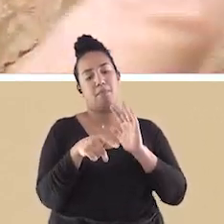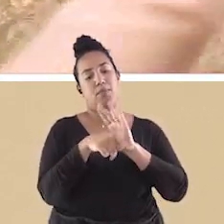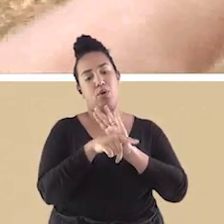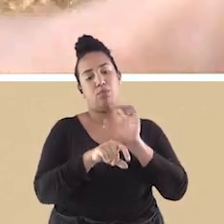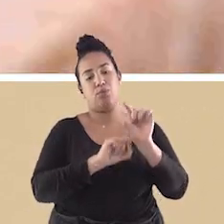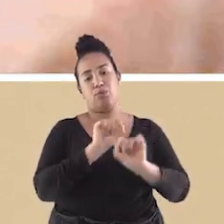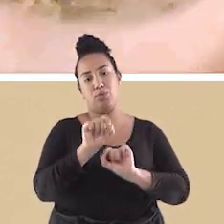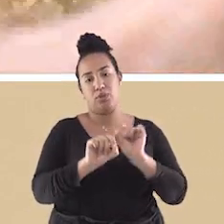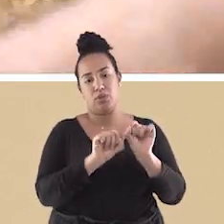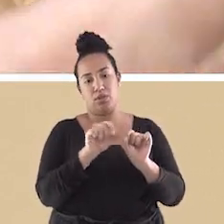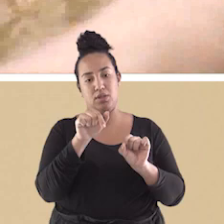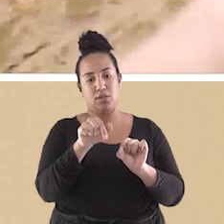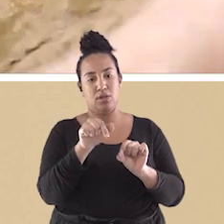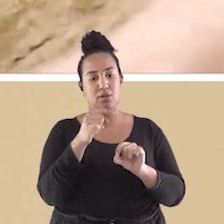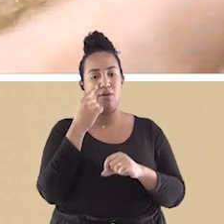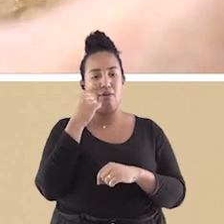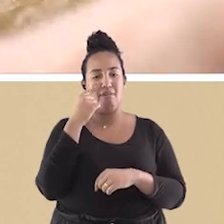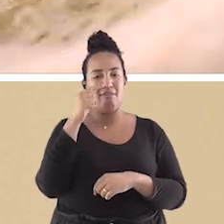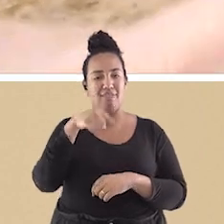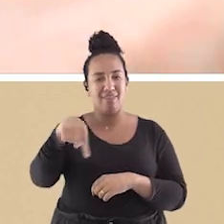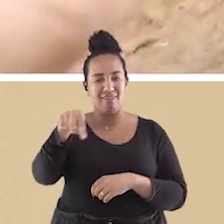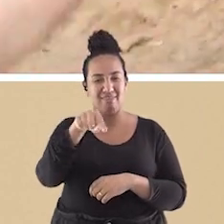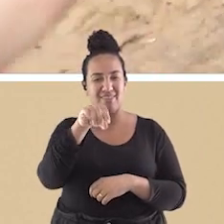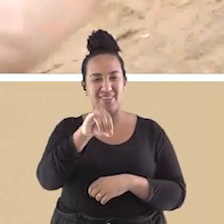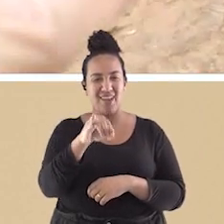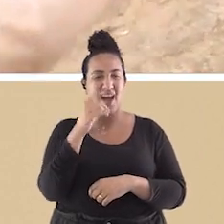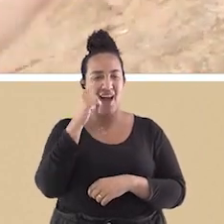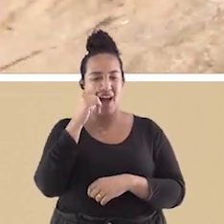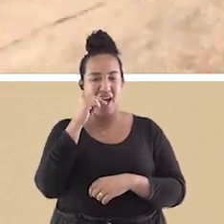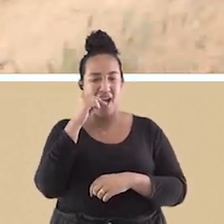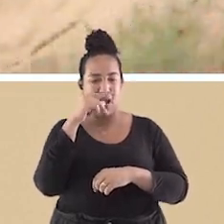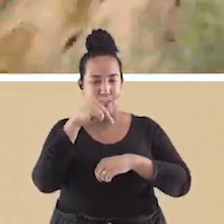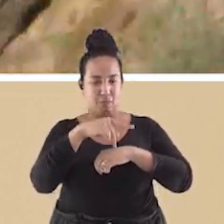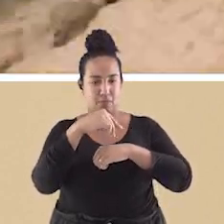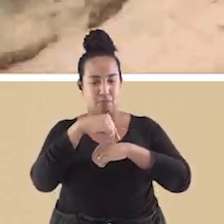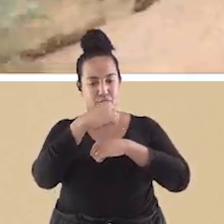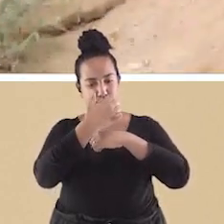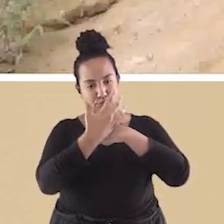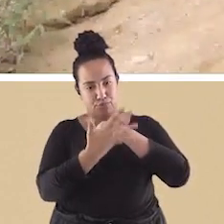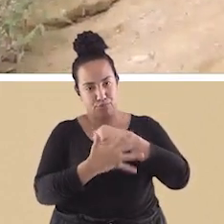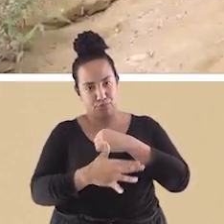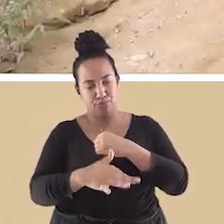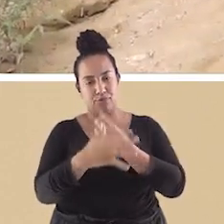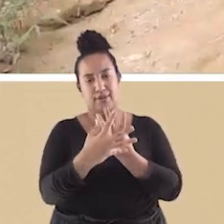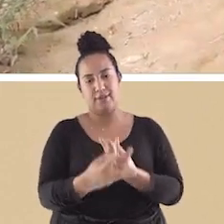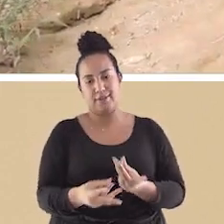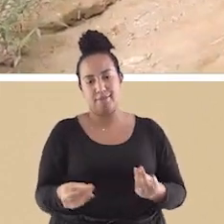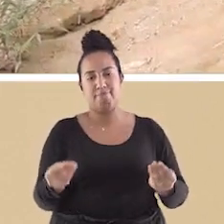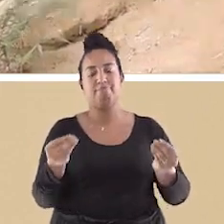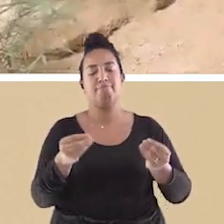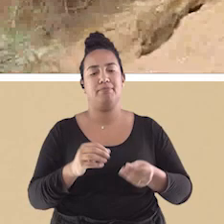originário desse pedaço aqui que a água lavou e trouxe para baixo.